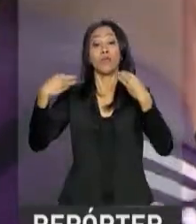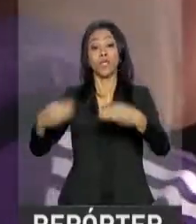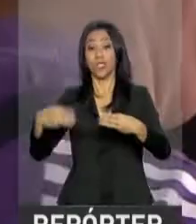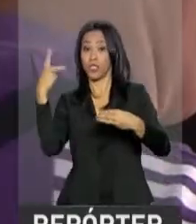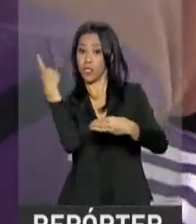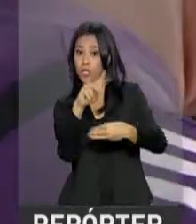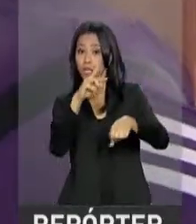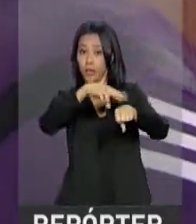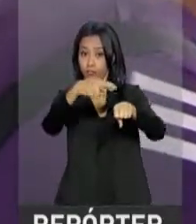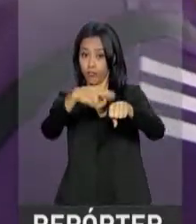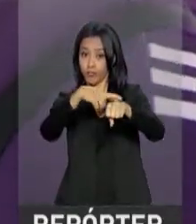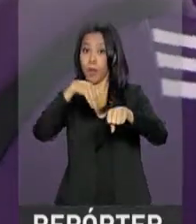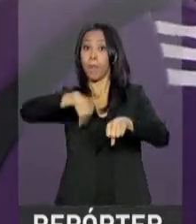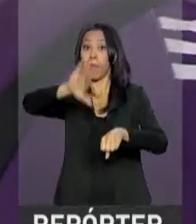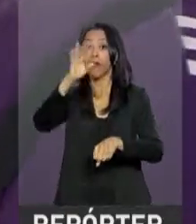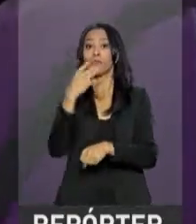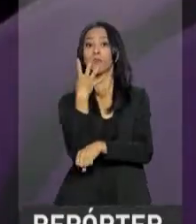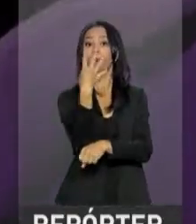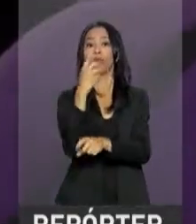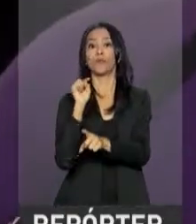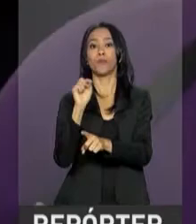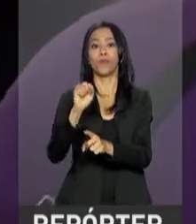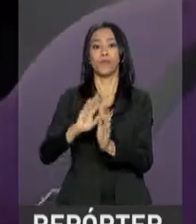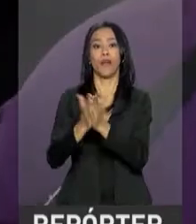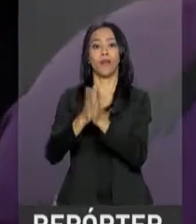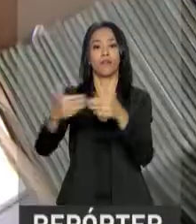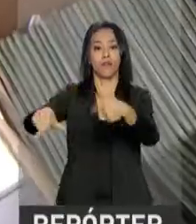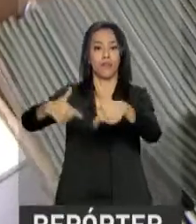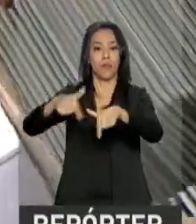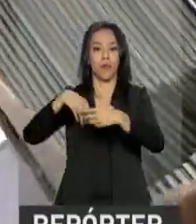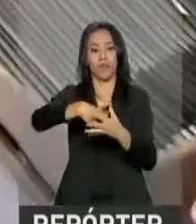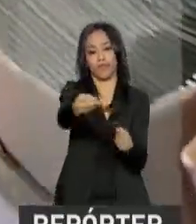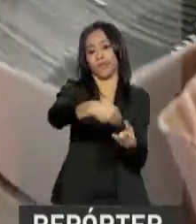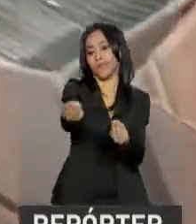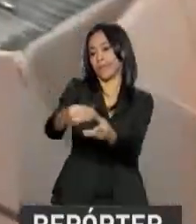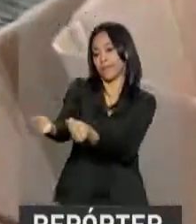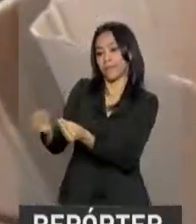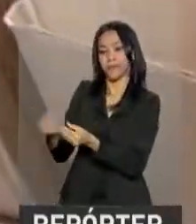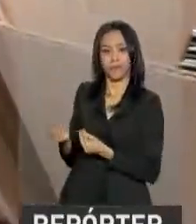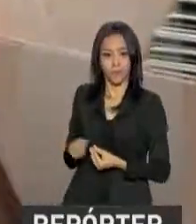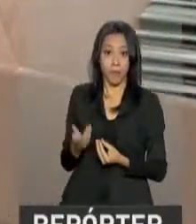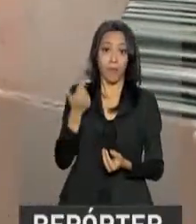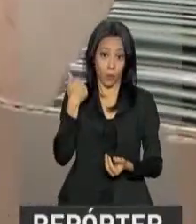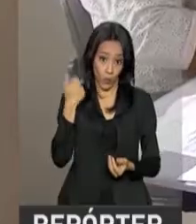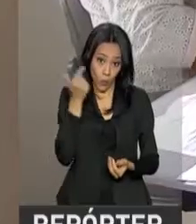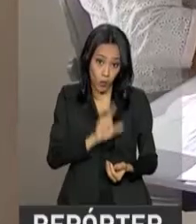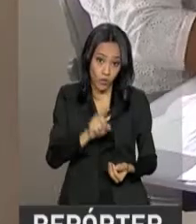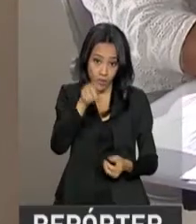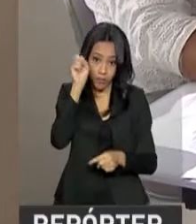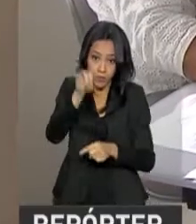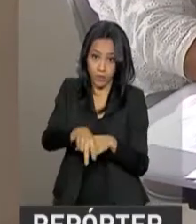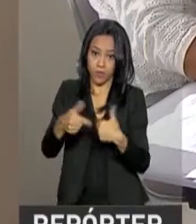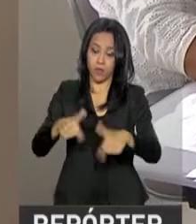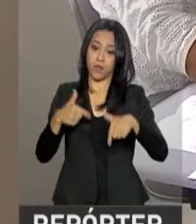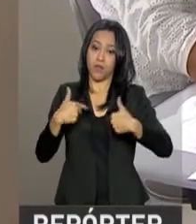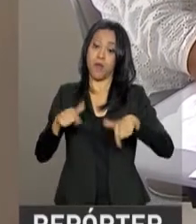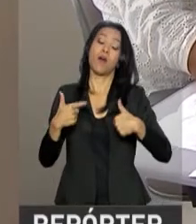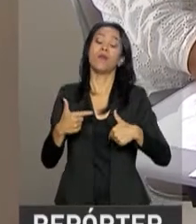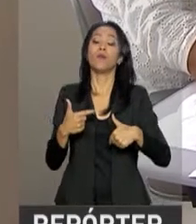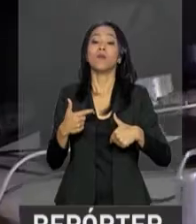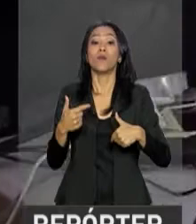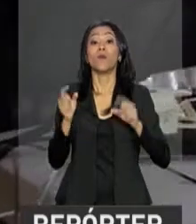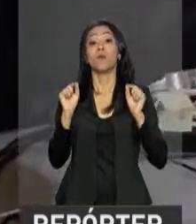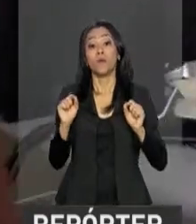em emitiu mais de quatro mil carteiras de trabalho para venezuelanos para conseguir um trabalho além de regularizar a situação